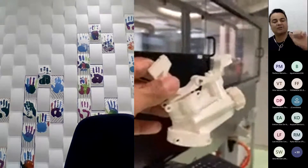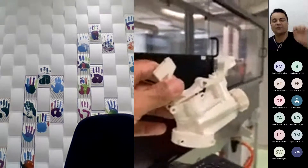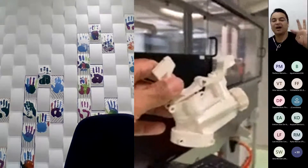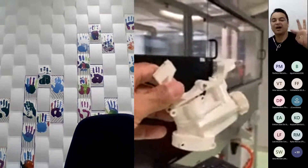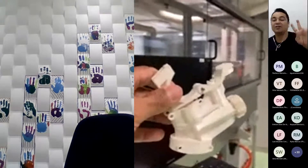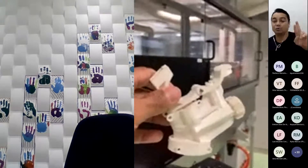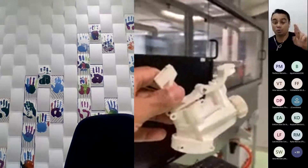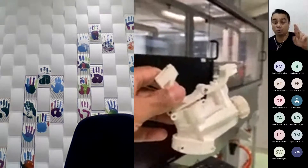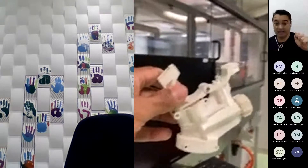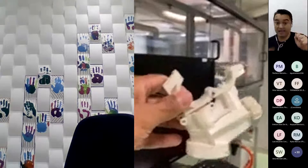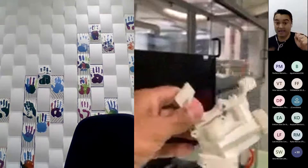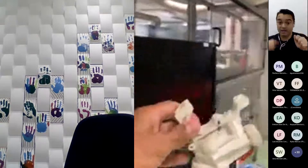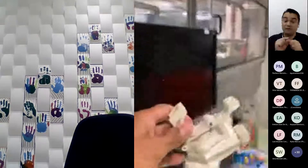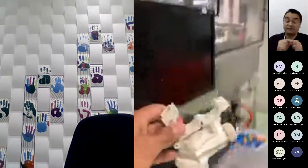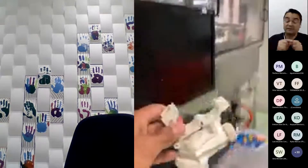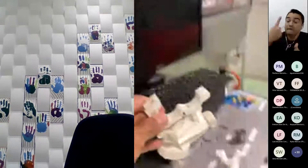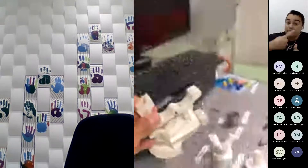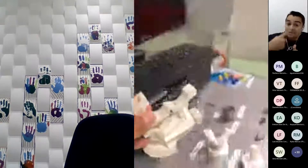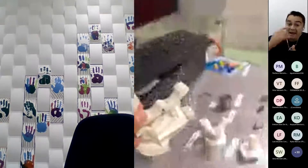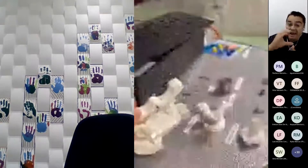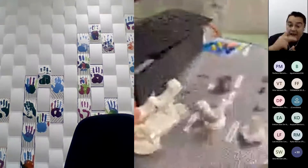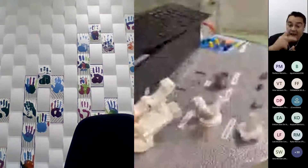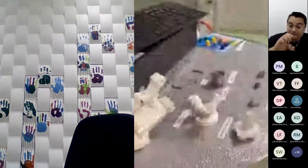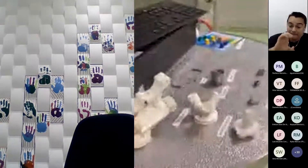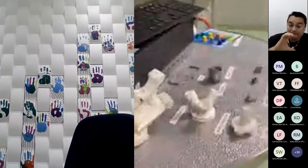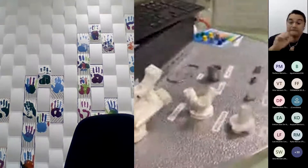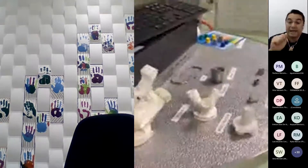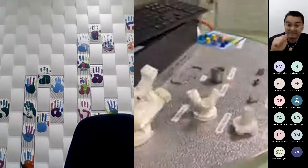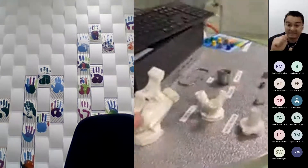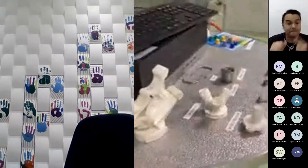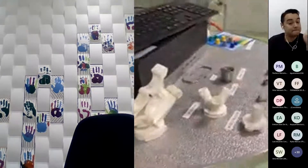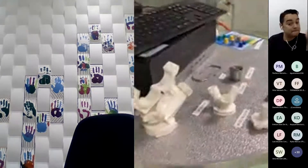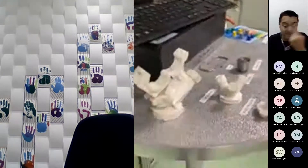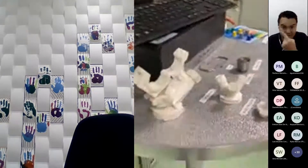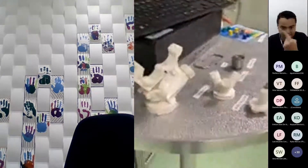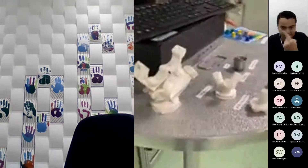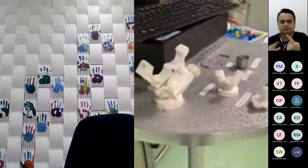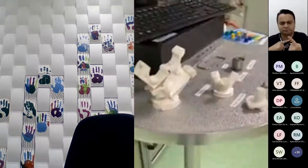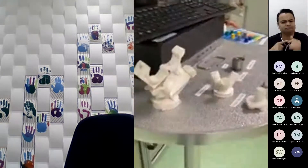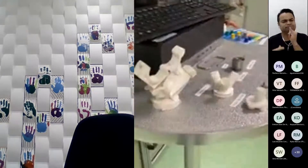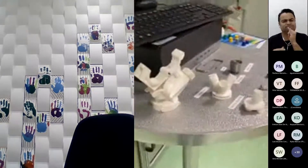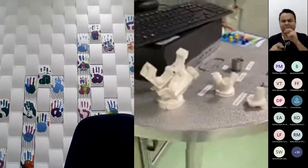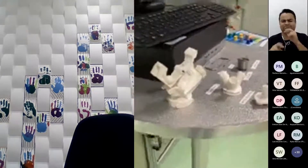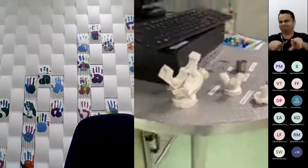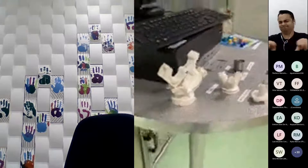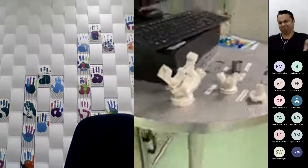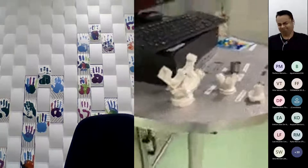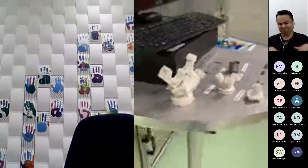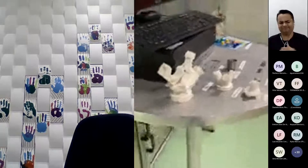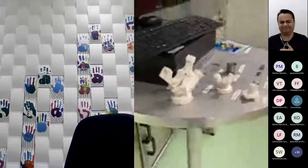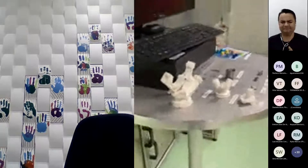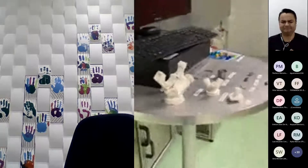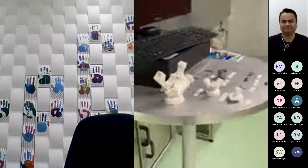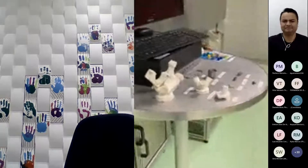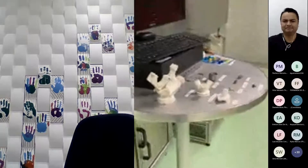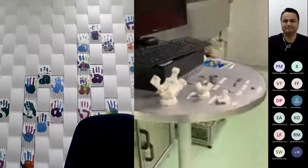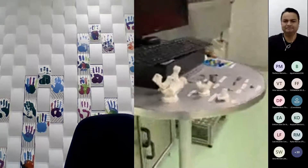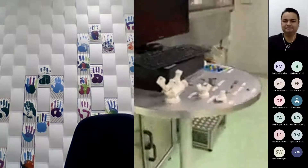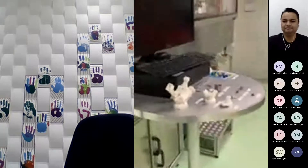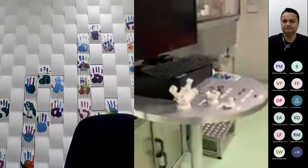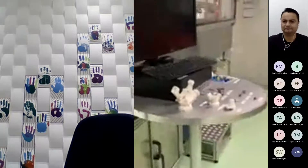peça, né, que é a prototipagem, então vários exemplos de indústria de manufatura aditiva, de